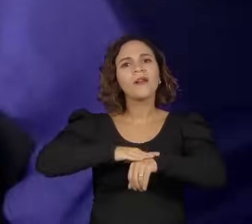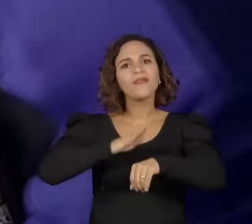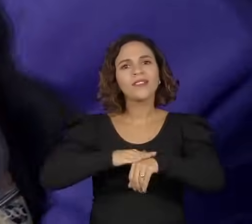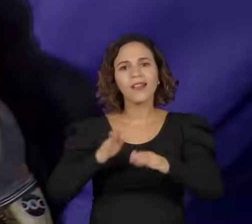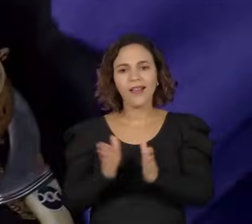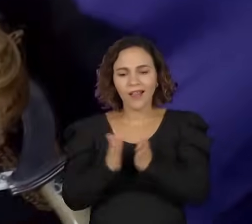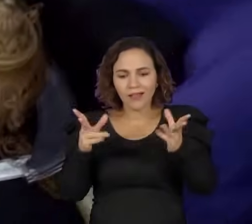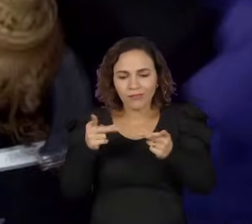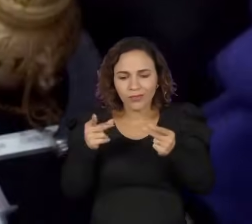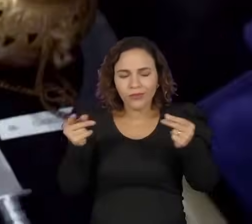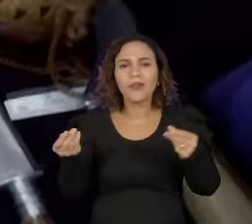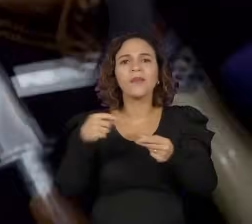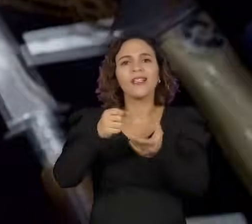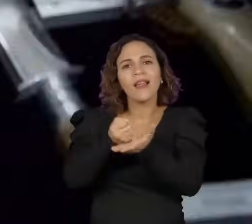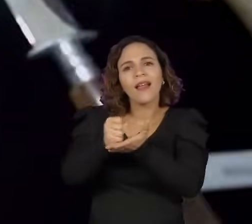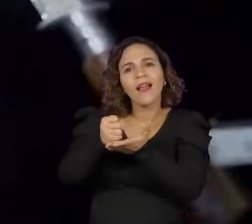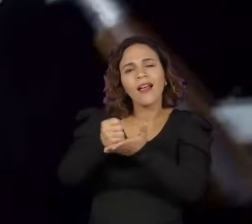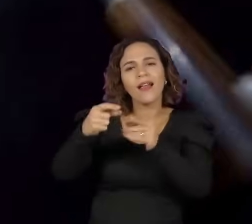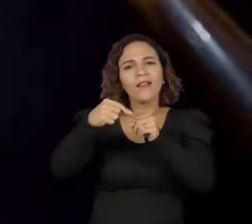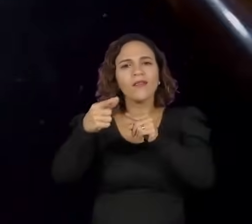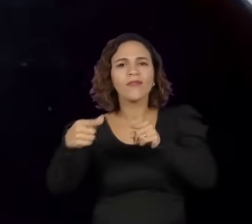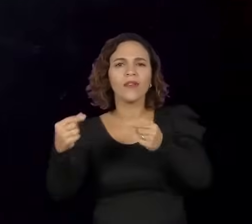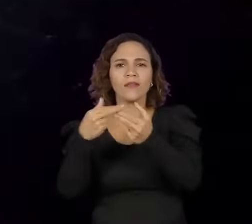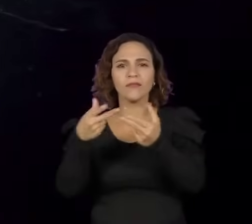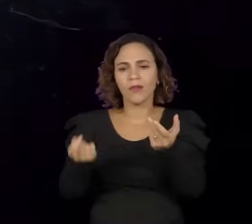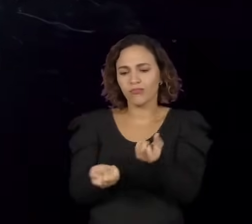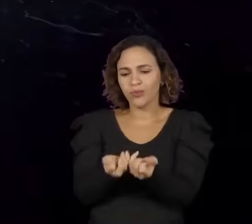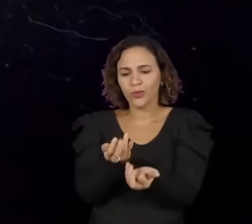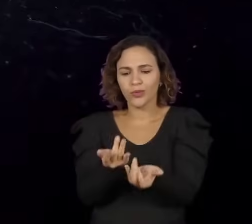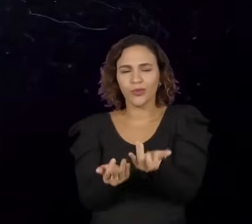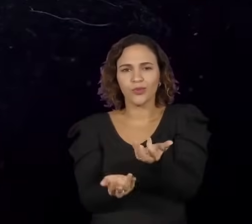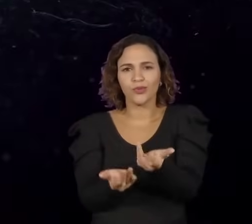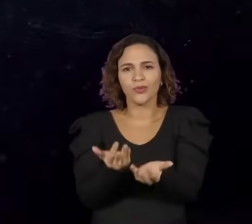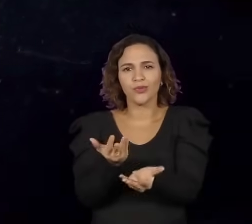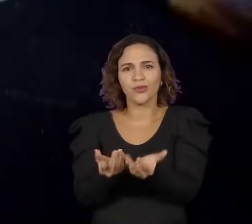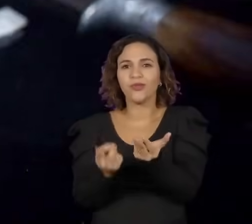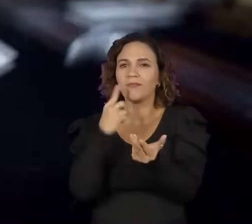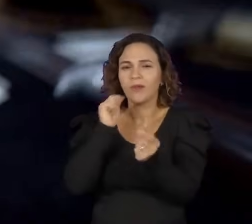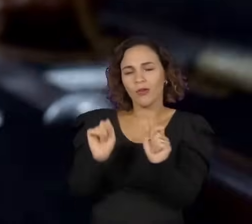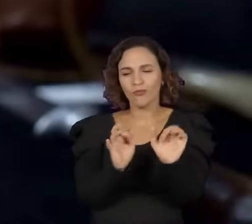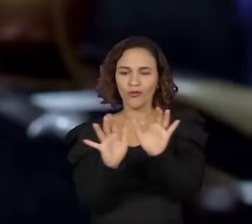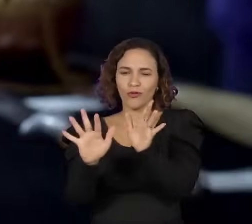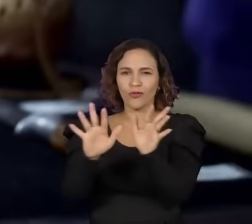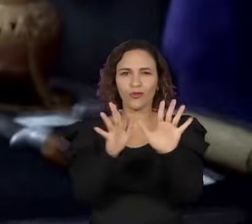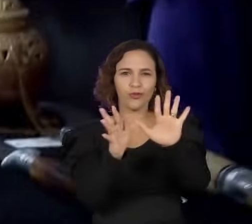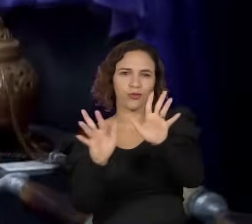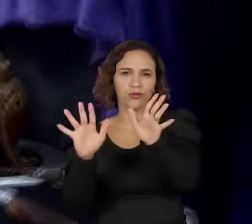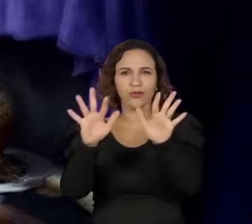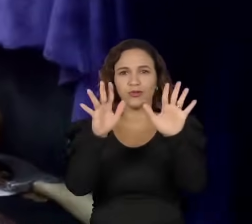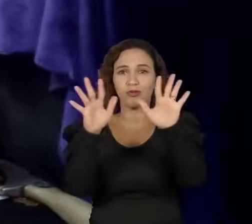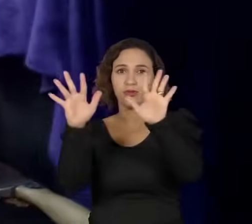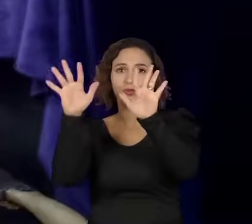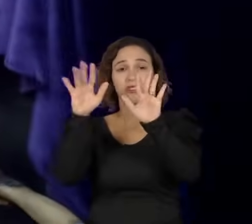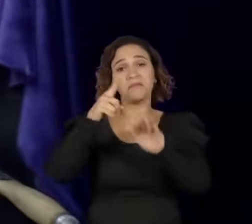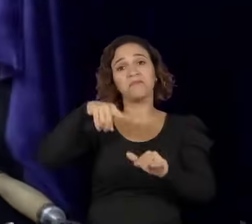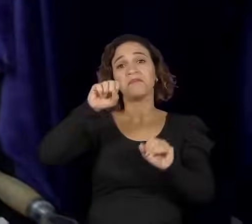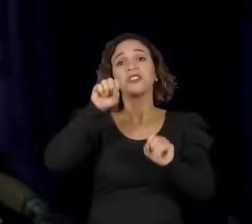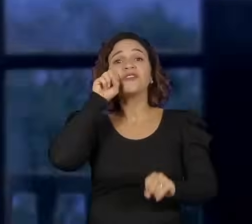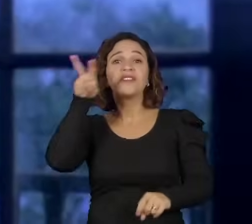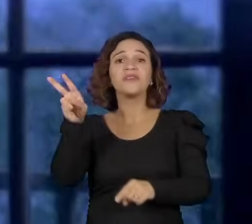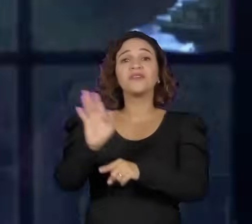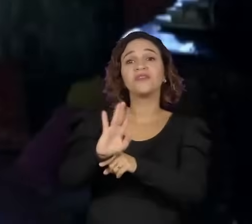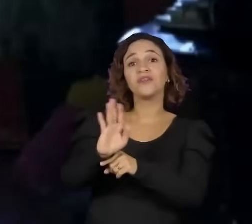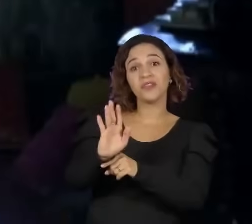a gente geralmente coloca as ervas, as plantinhas, o fogo, para trazer aquela fumaçona, que muitos já devem ter visto em